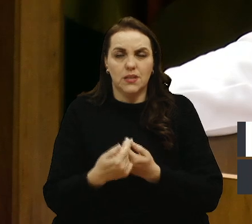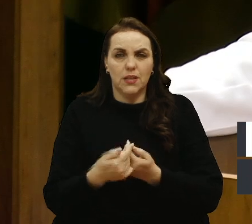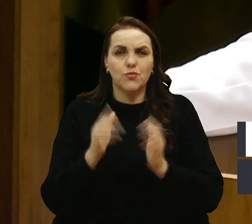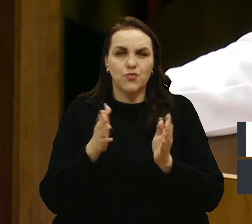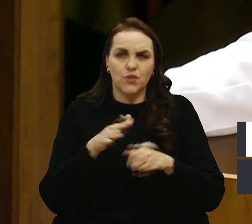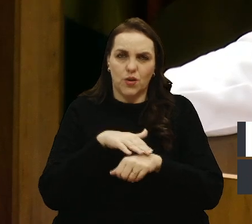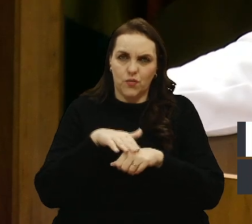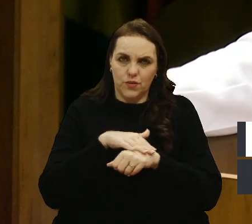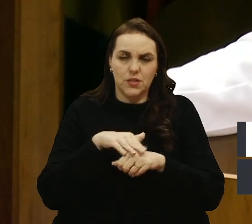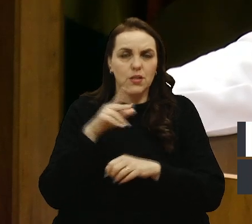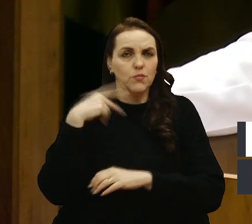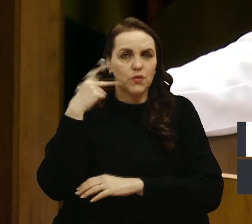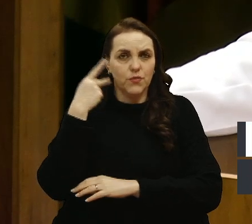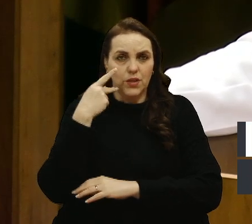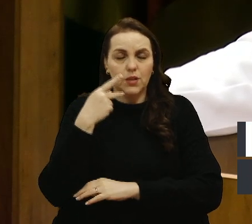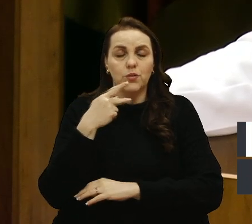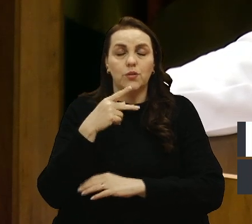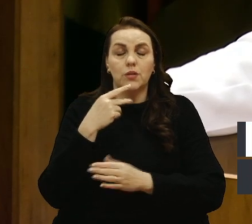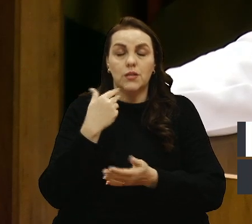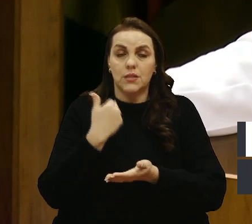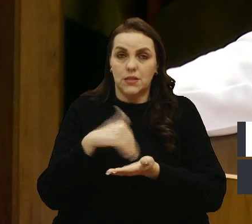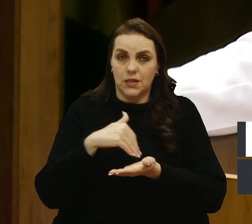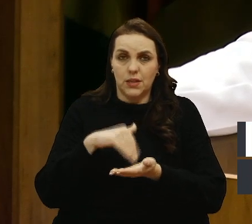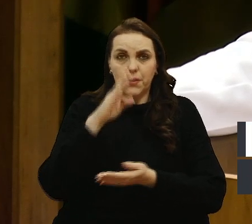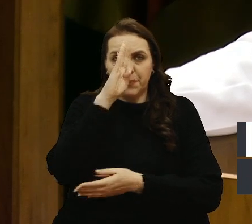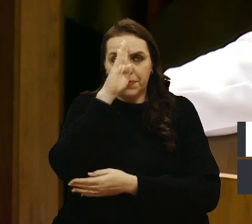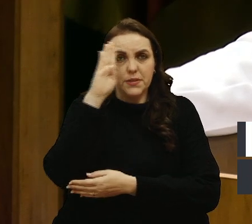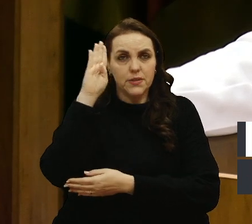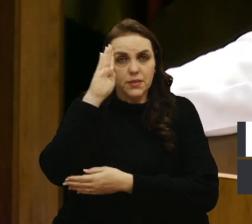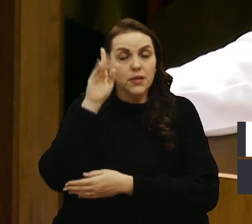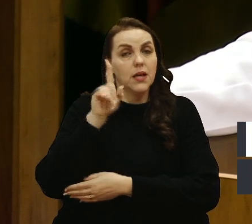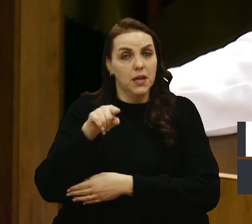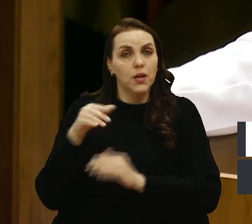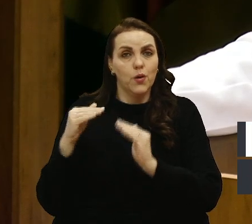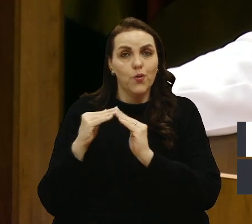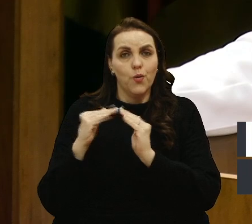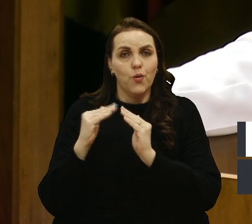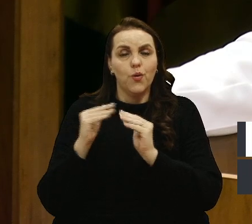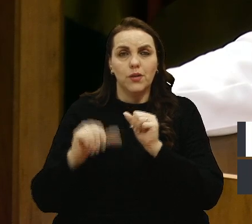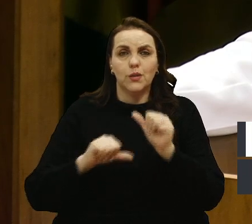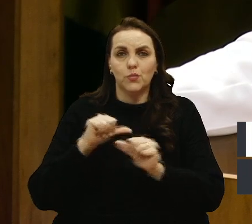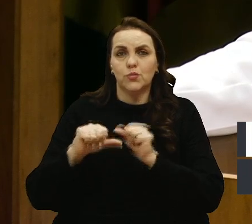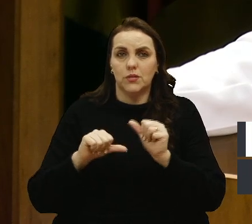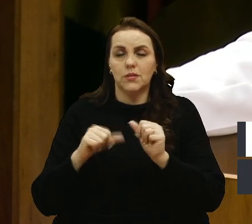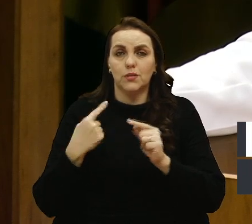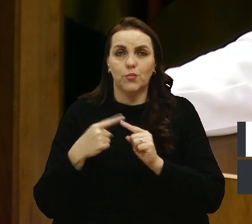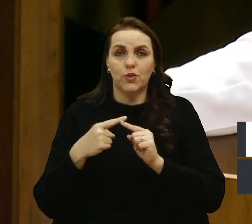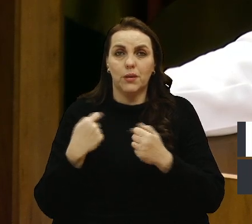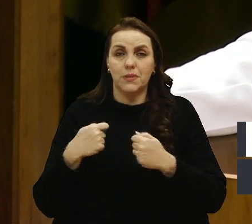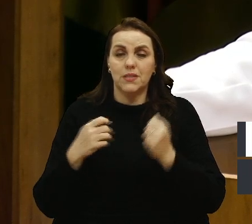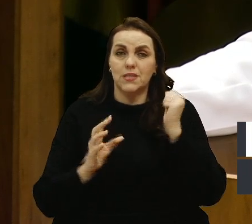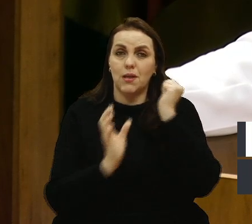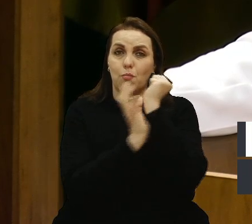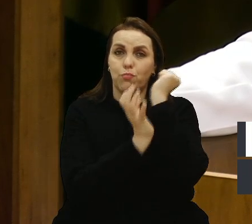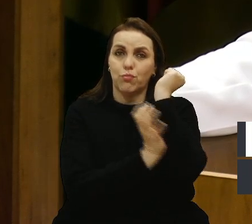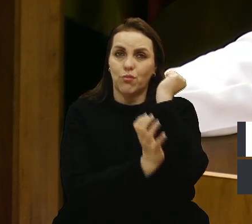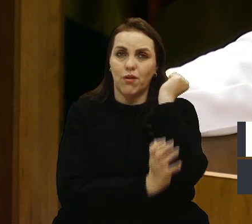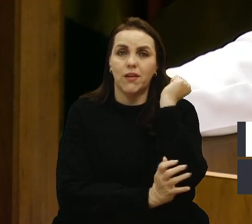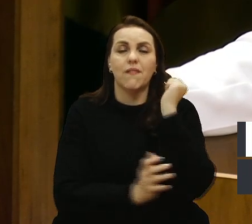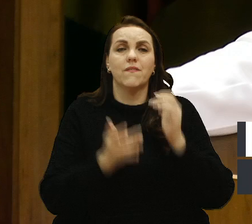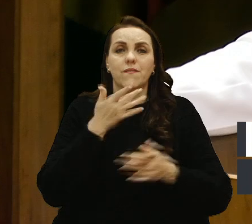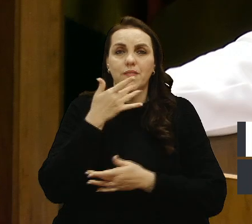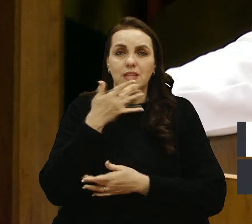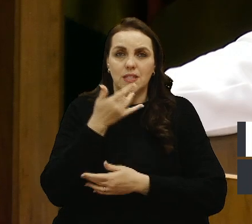com o vereador secretário Bressan, que também é favorável à alteração, uma vez que nós temos que desburocratizar e facilitar